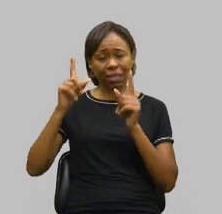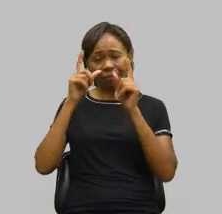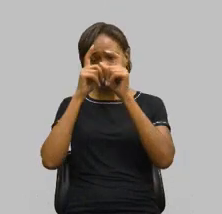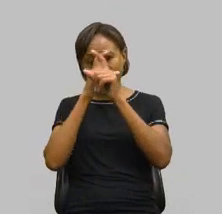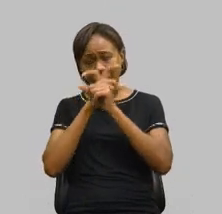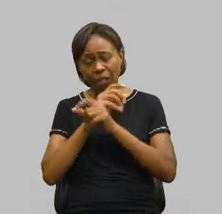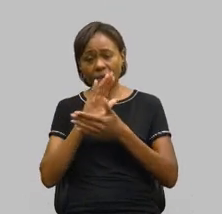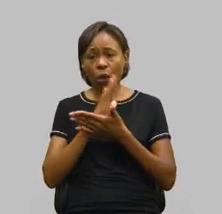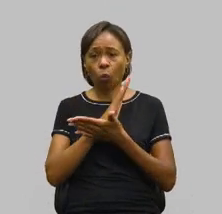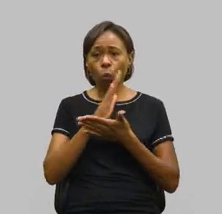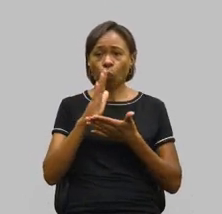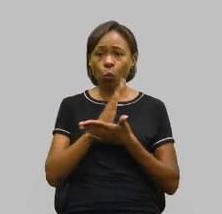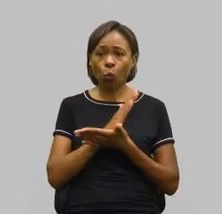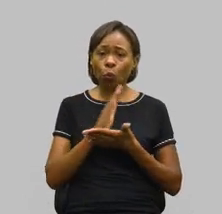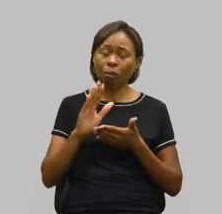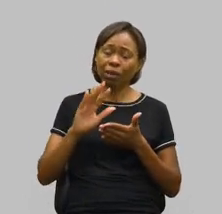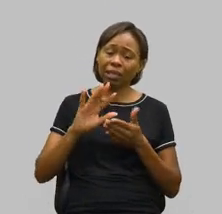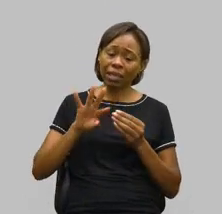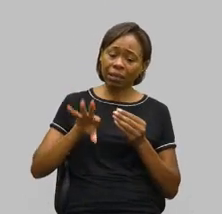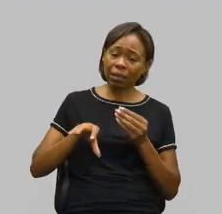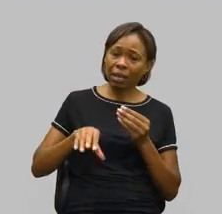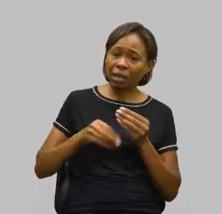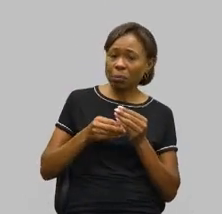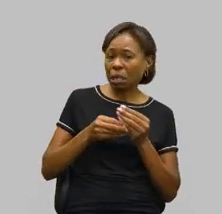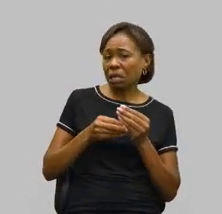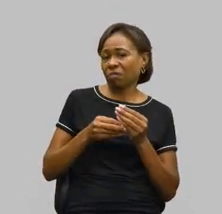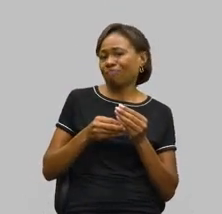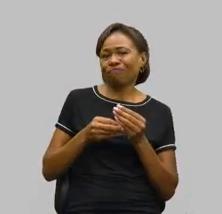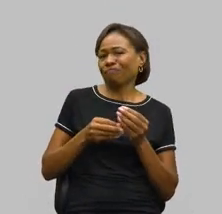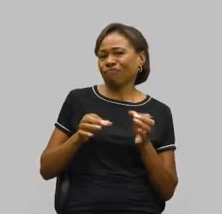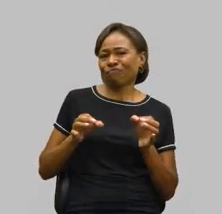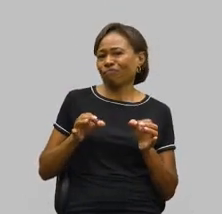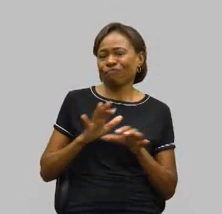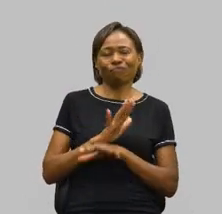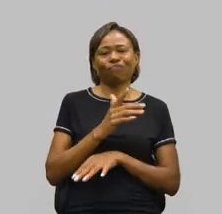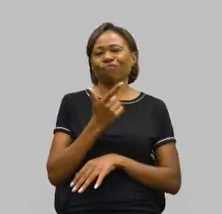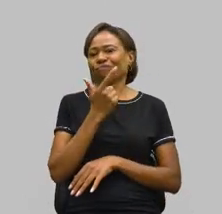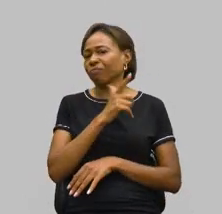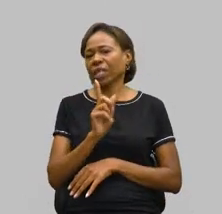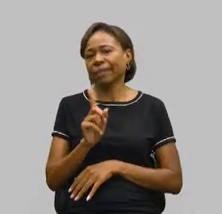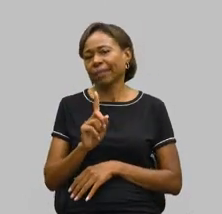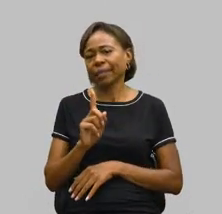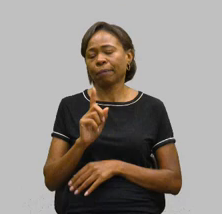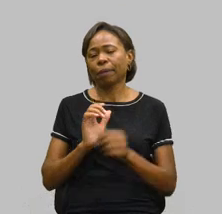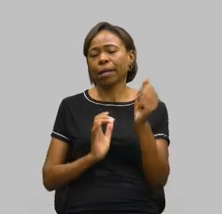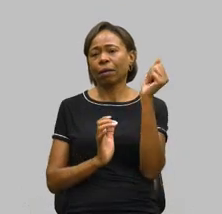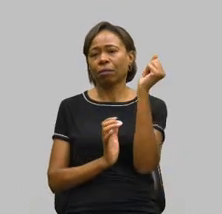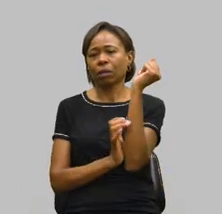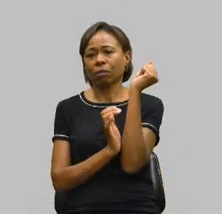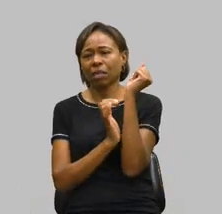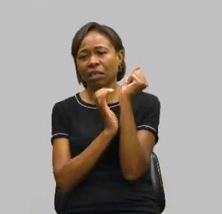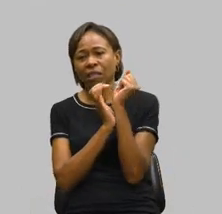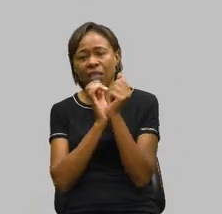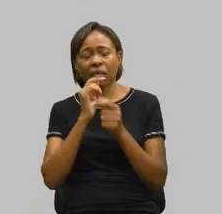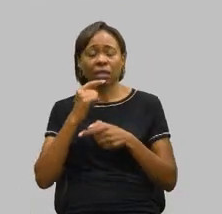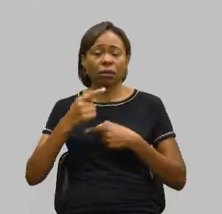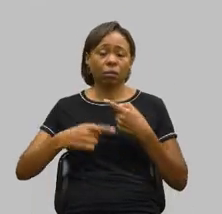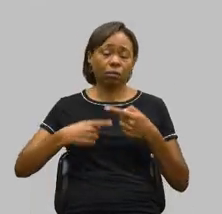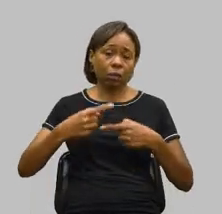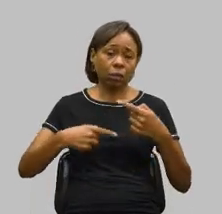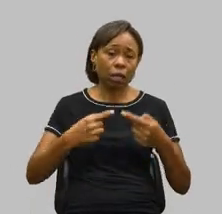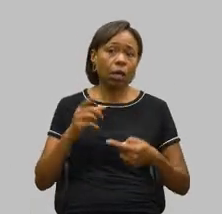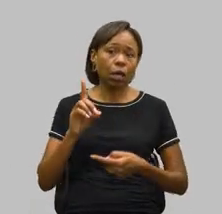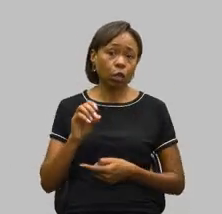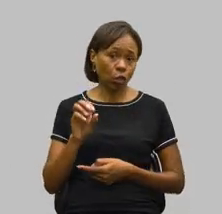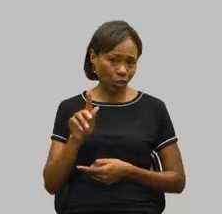eh que muitas vezes não se efetivaram eram era uma burocracia muito grande e a gente como o deputado dorgal